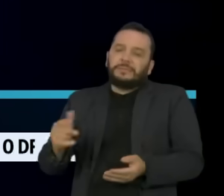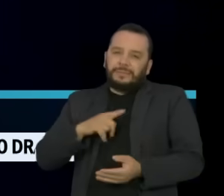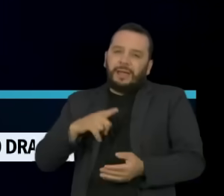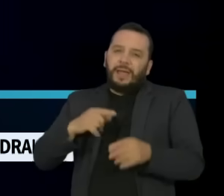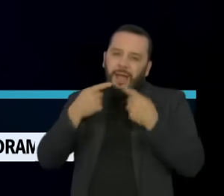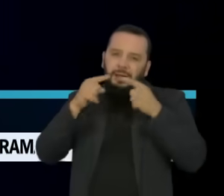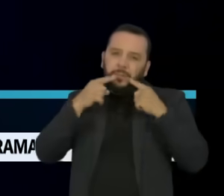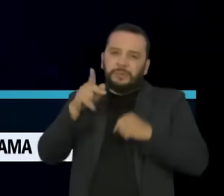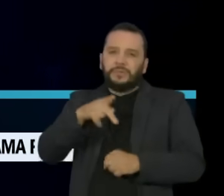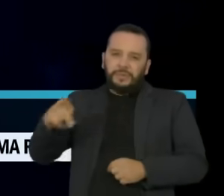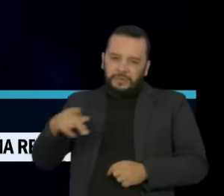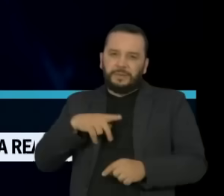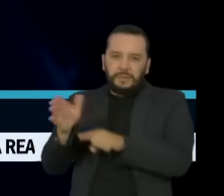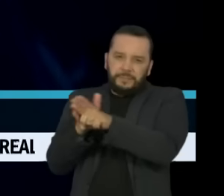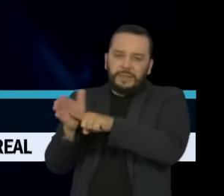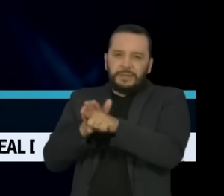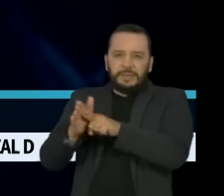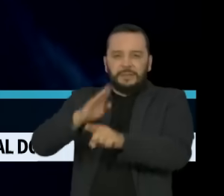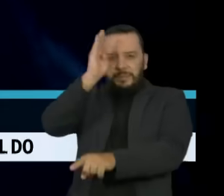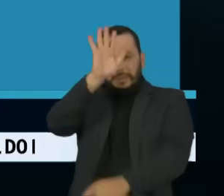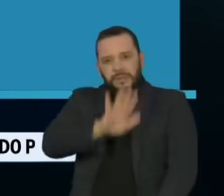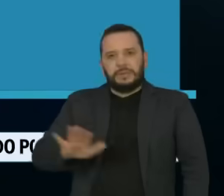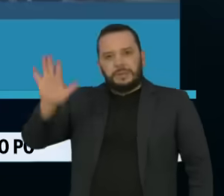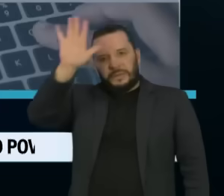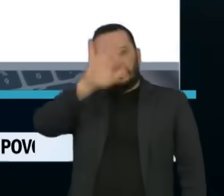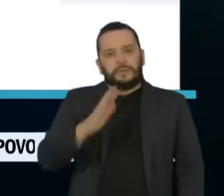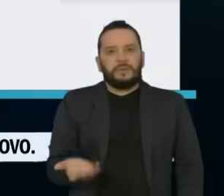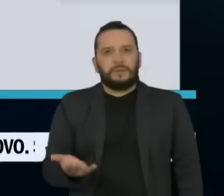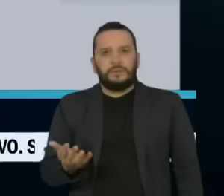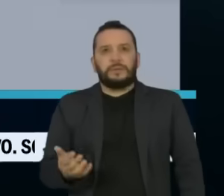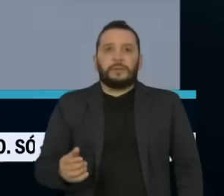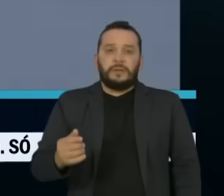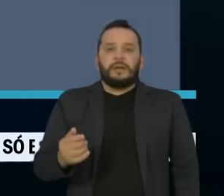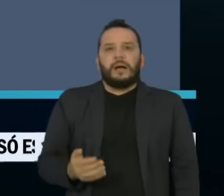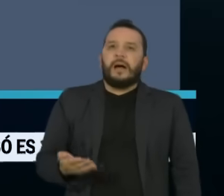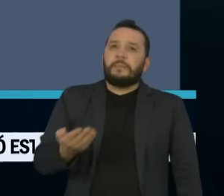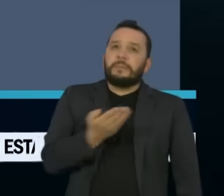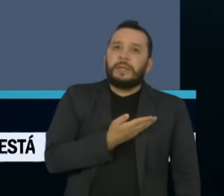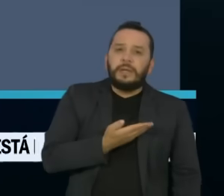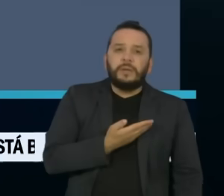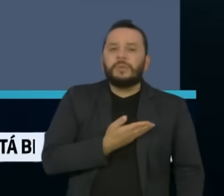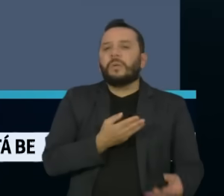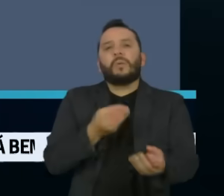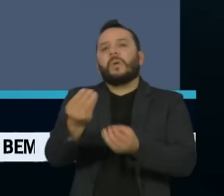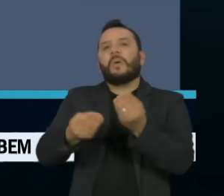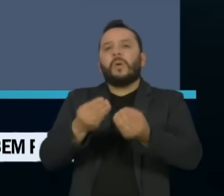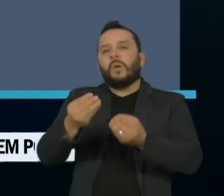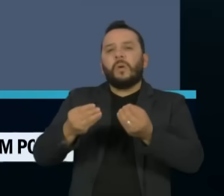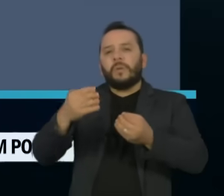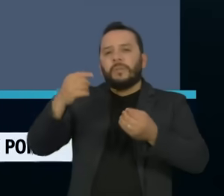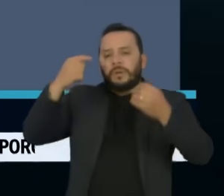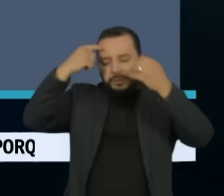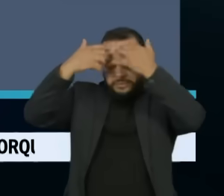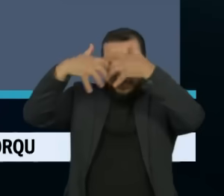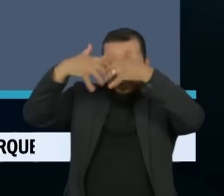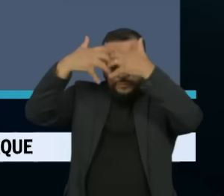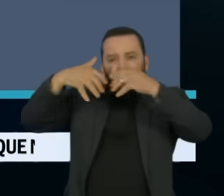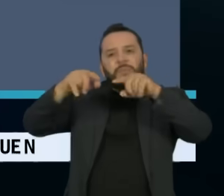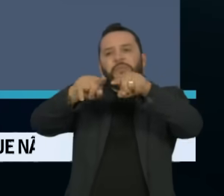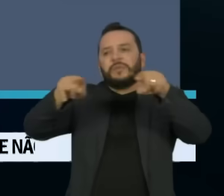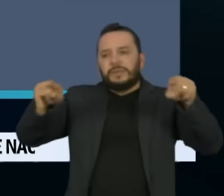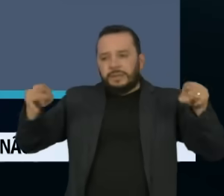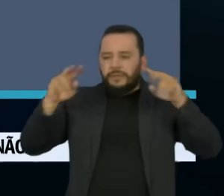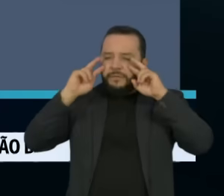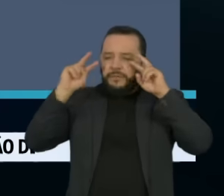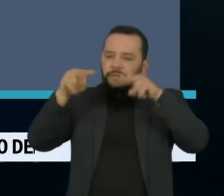pesquisa feita com docentes de todo o país. Amigos queridos, como anda a cabeça de vocês diante dessa